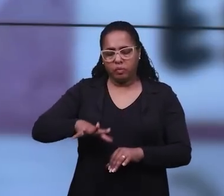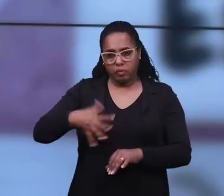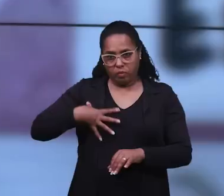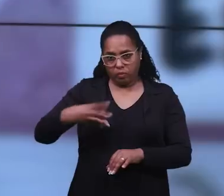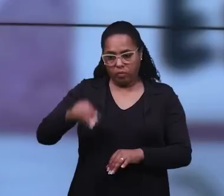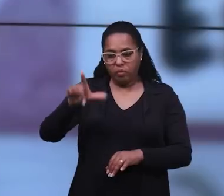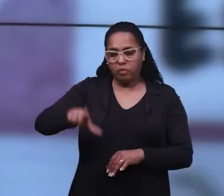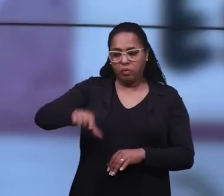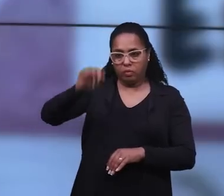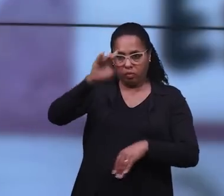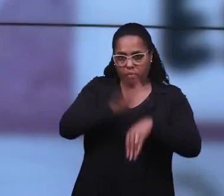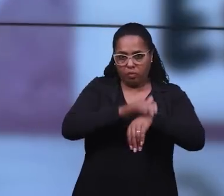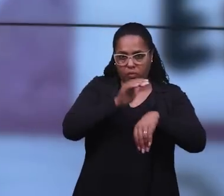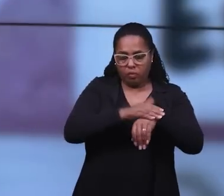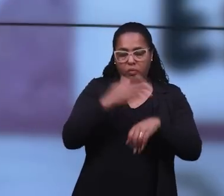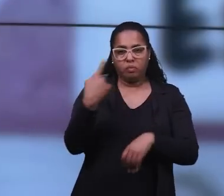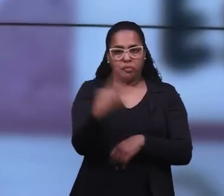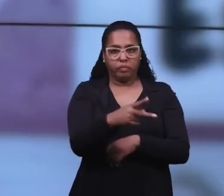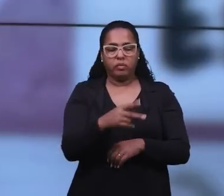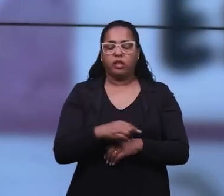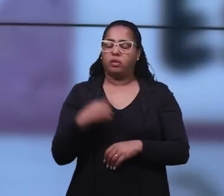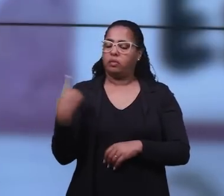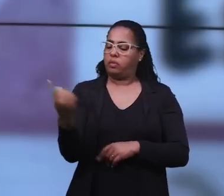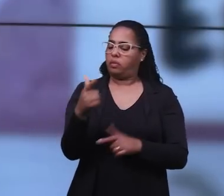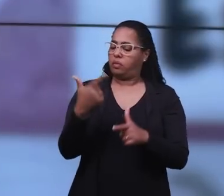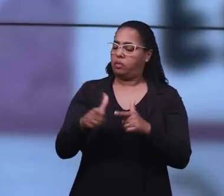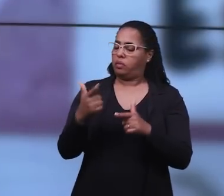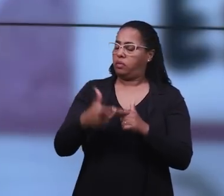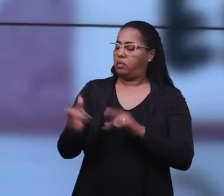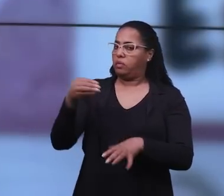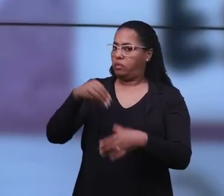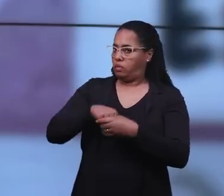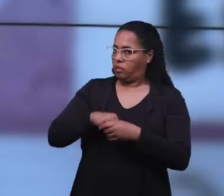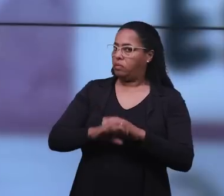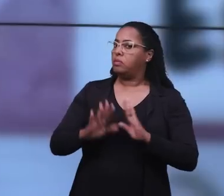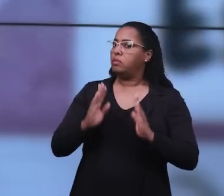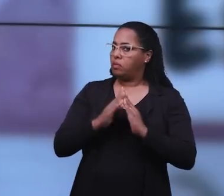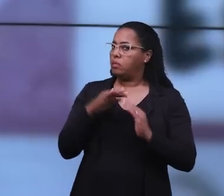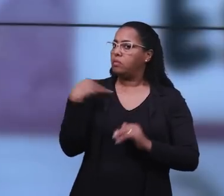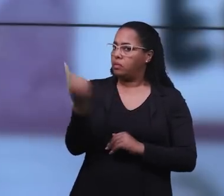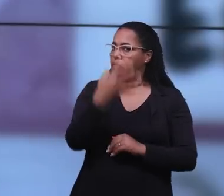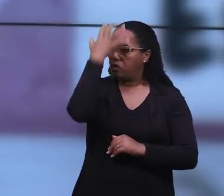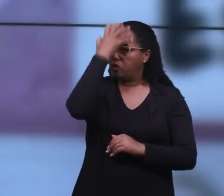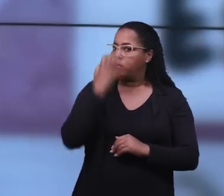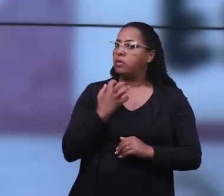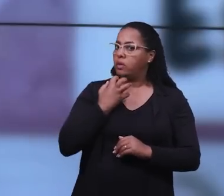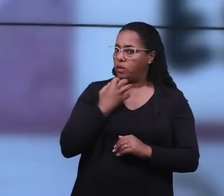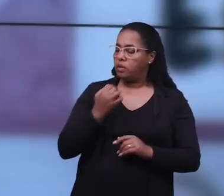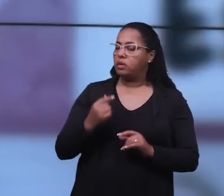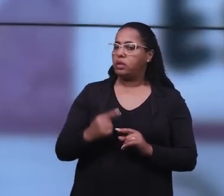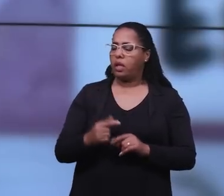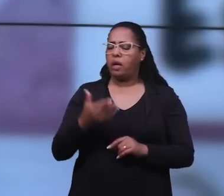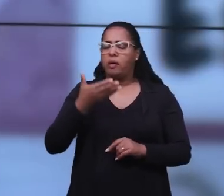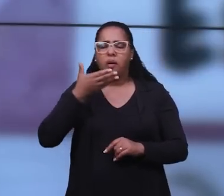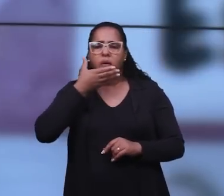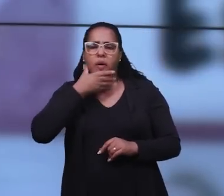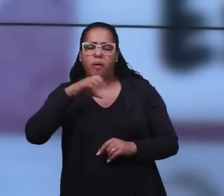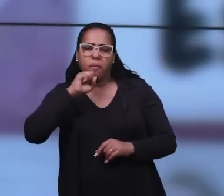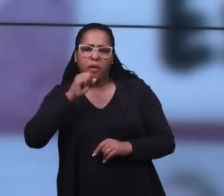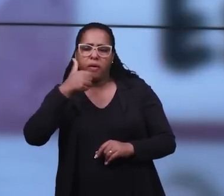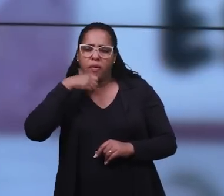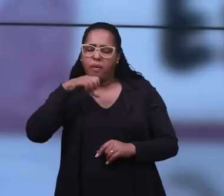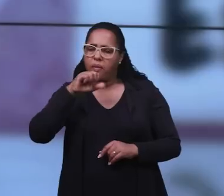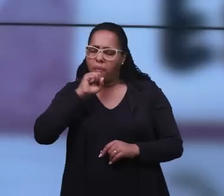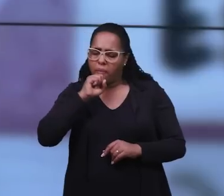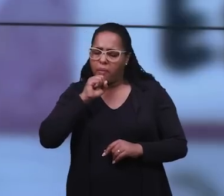escolhas que eles já fazem. Irmãos, os problemas estão dentro da nossa casa e são muito sérios. Pais que não